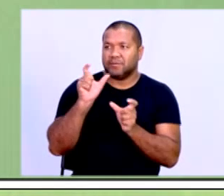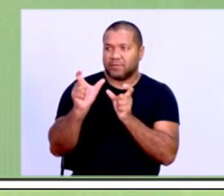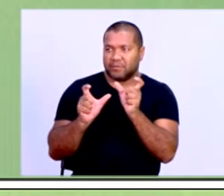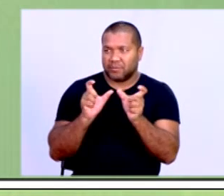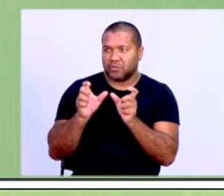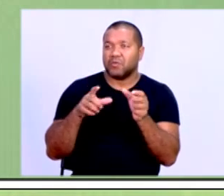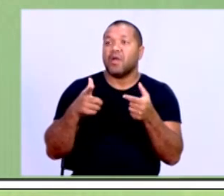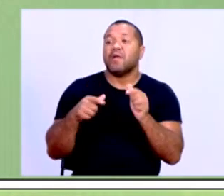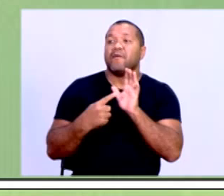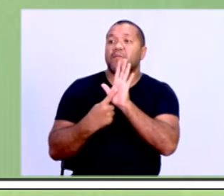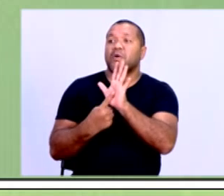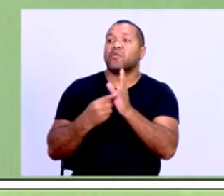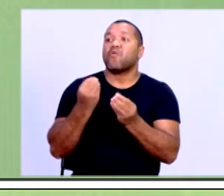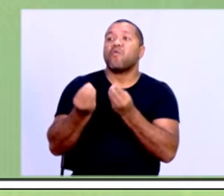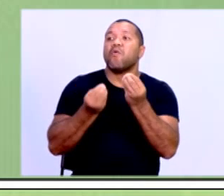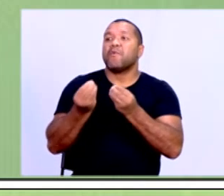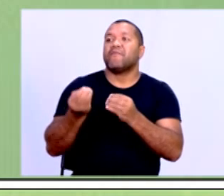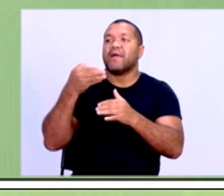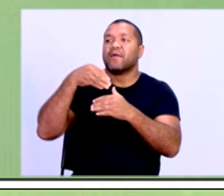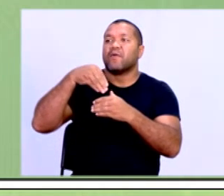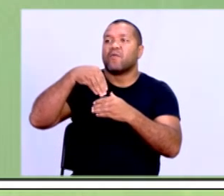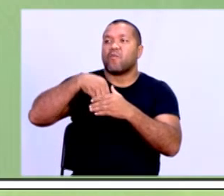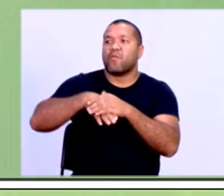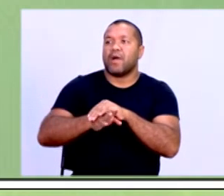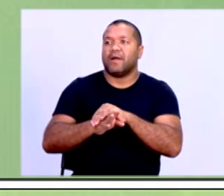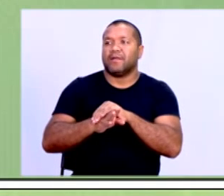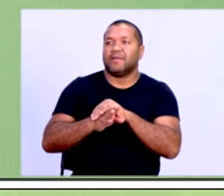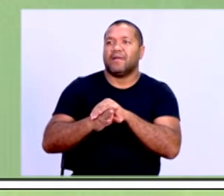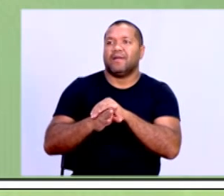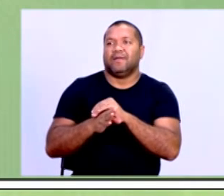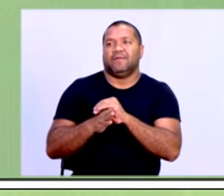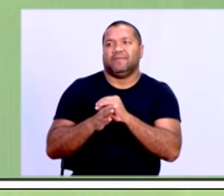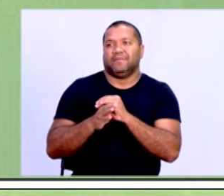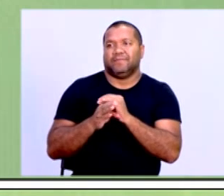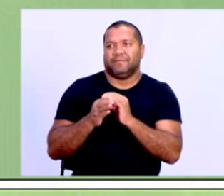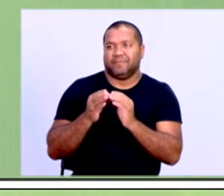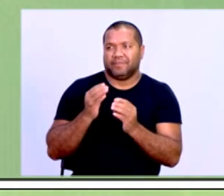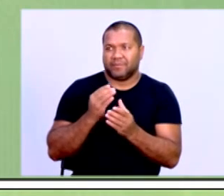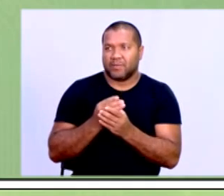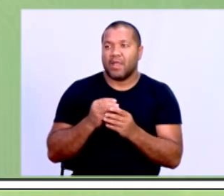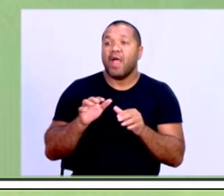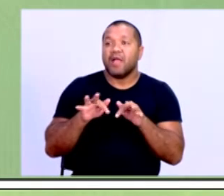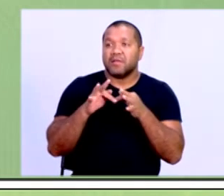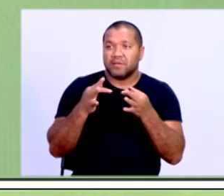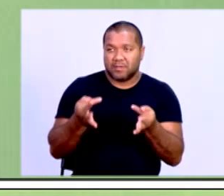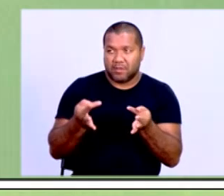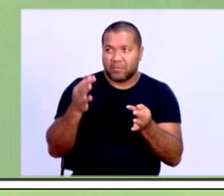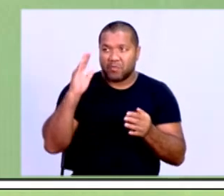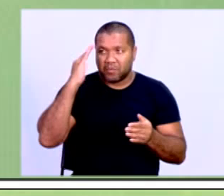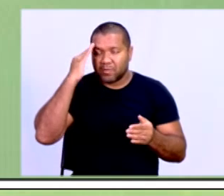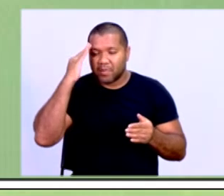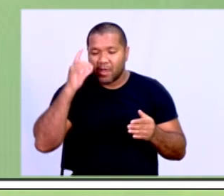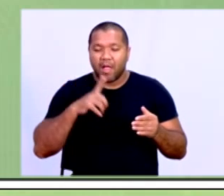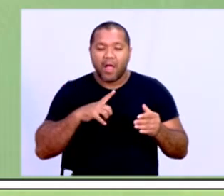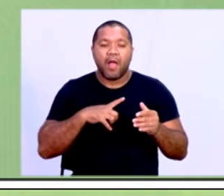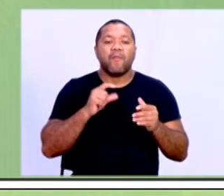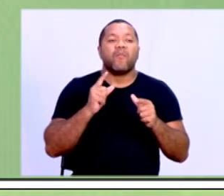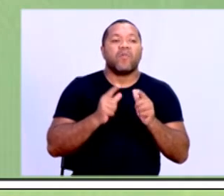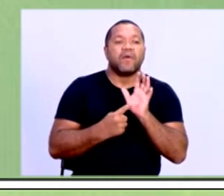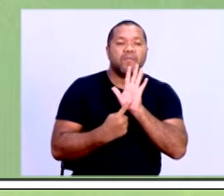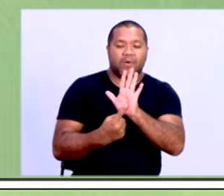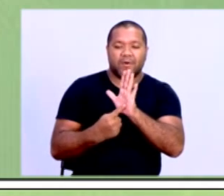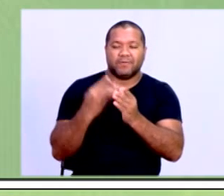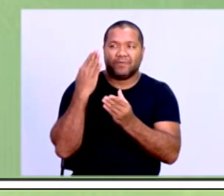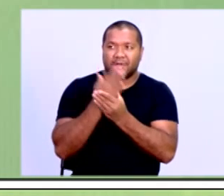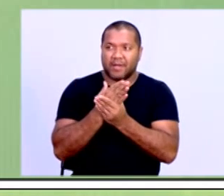informação ficará armazenada. É de simples compreensão, pois mostra os arquivos como